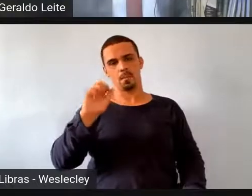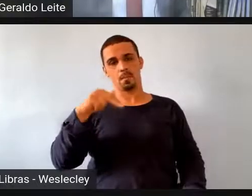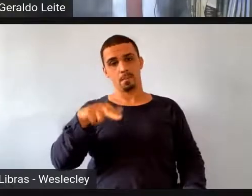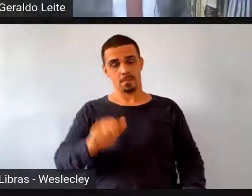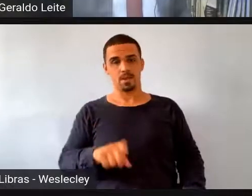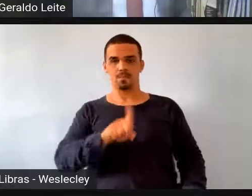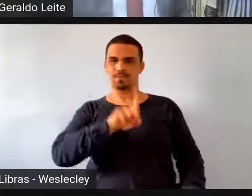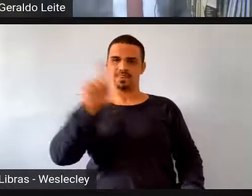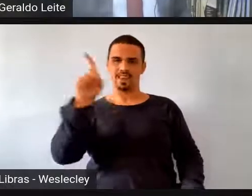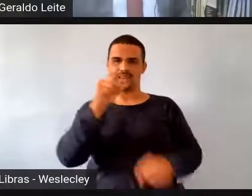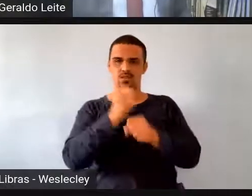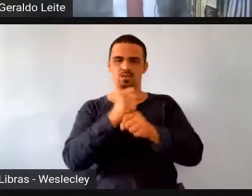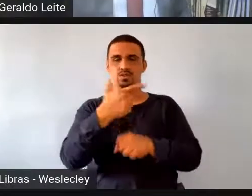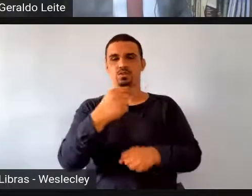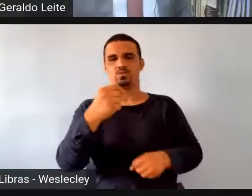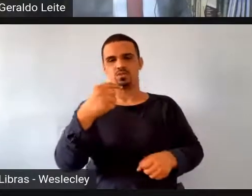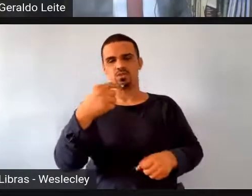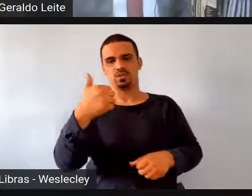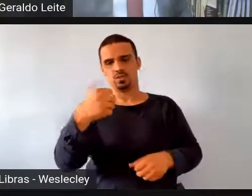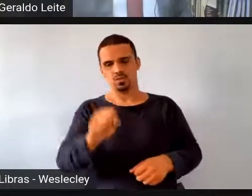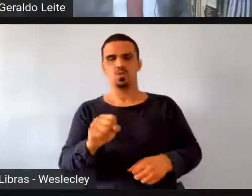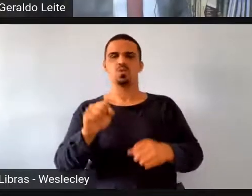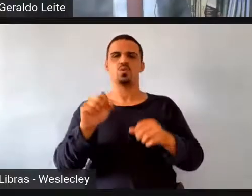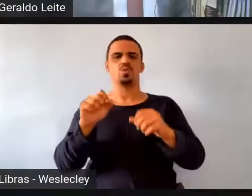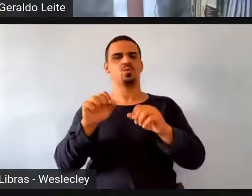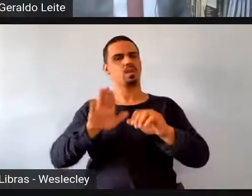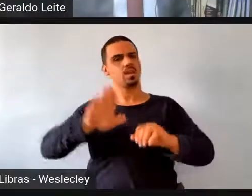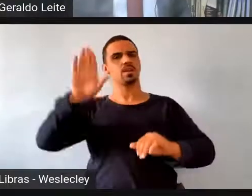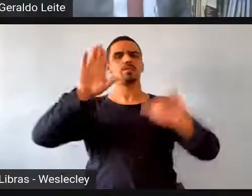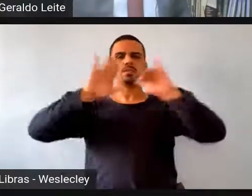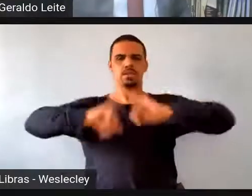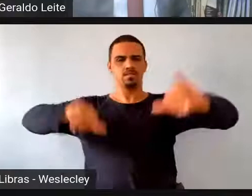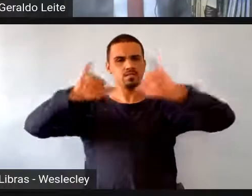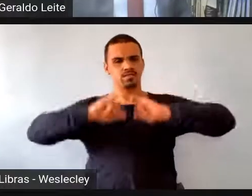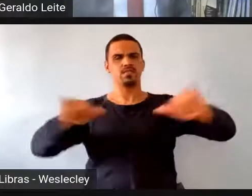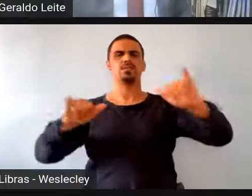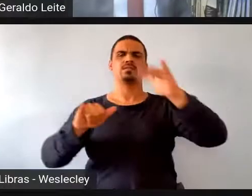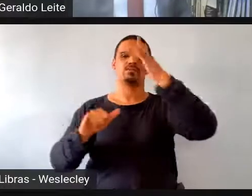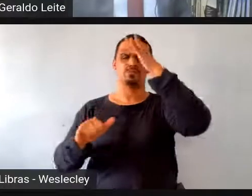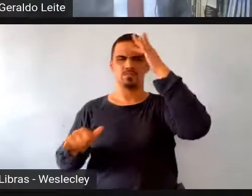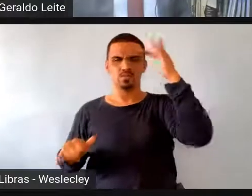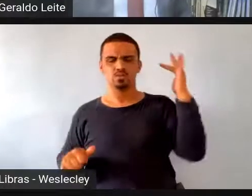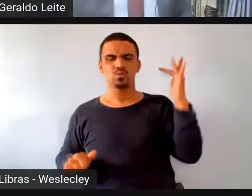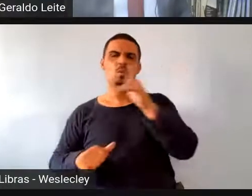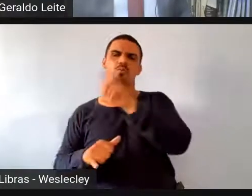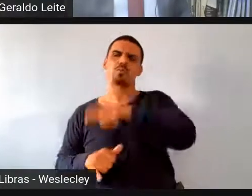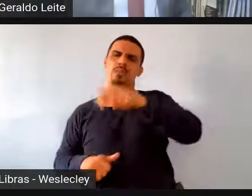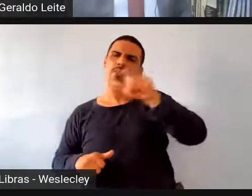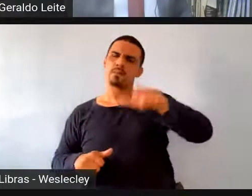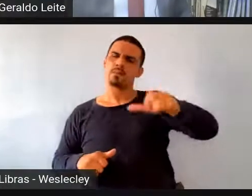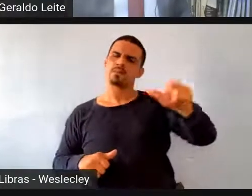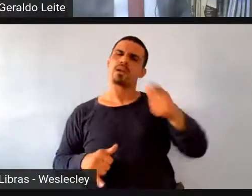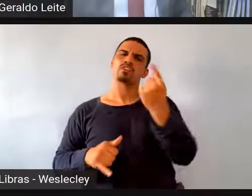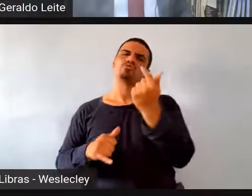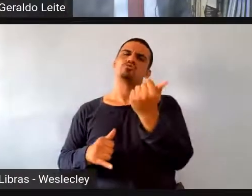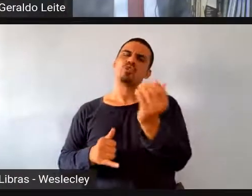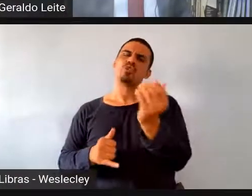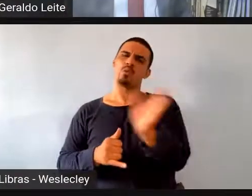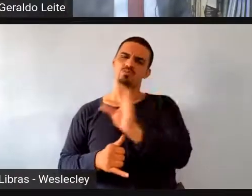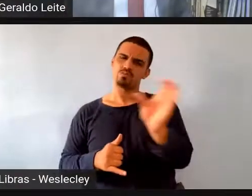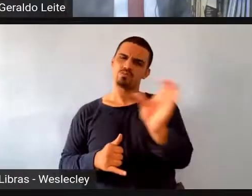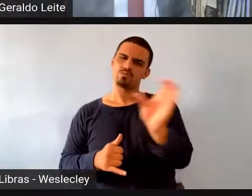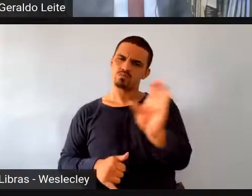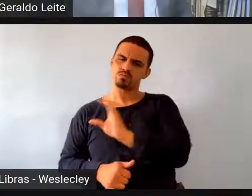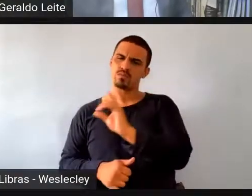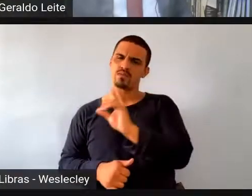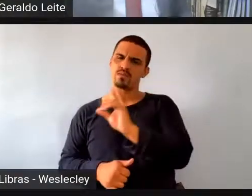foi um case de sucesso aí, né? Você ter milhares, centenas de milhares de doações e valores muito